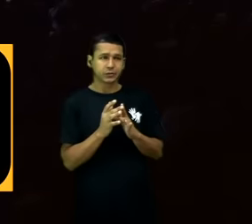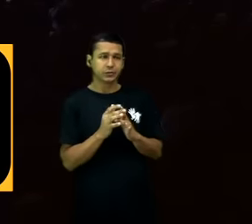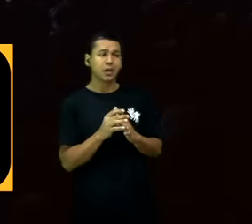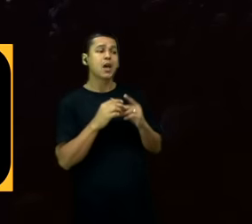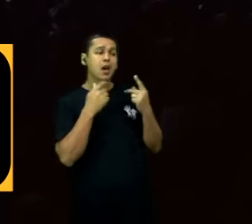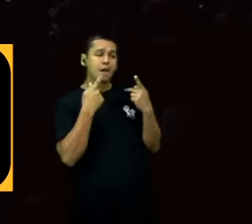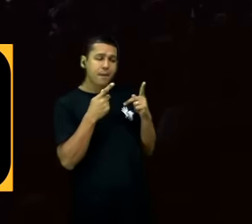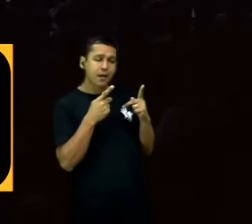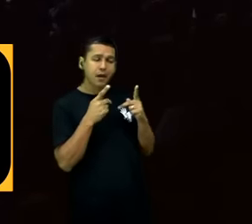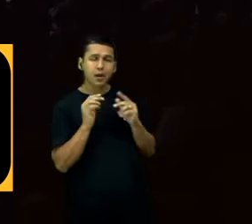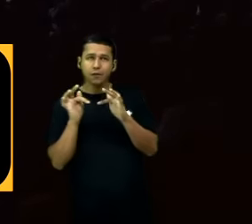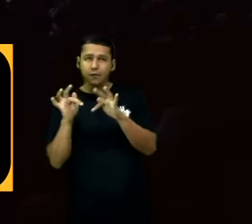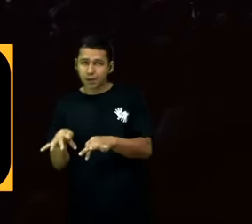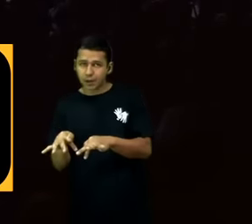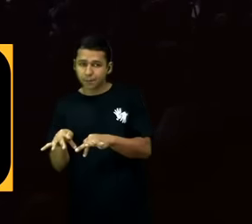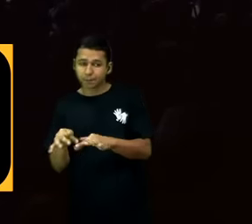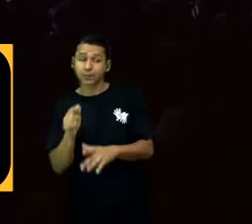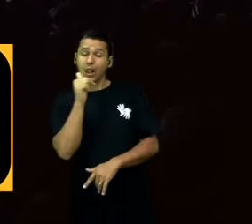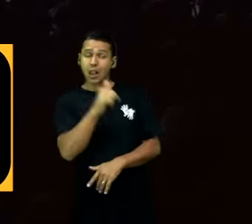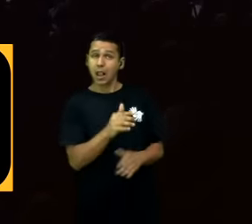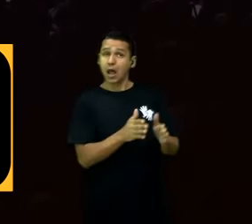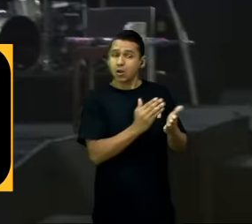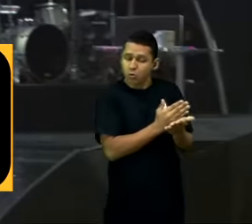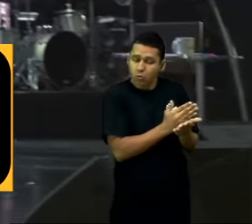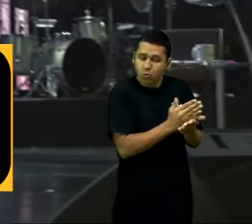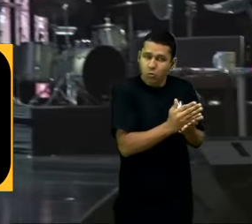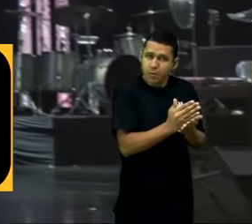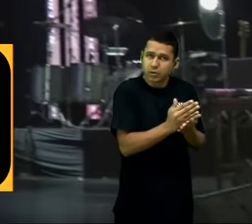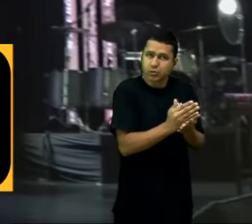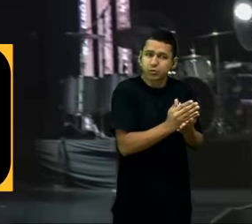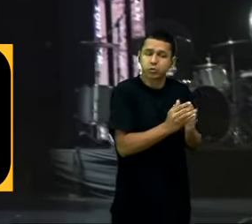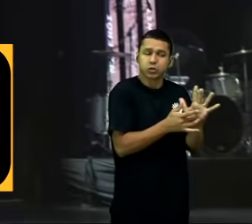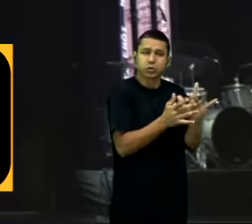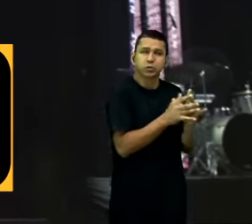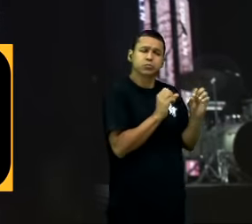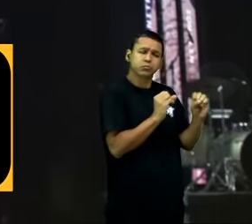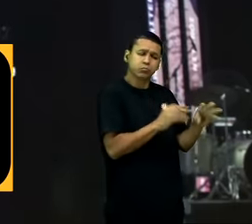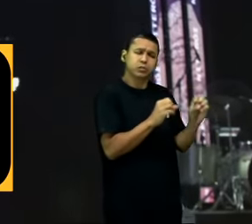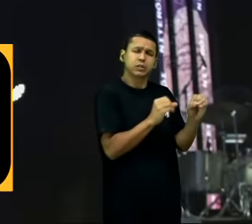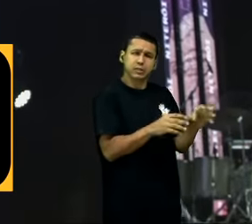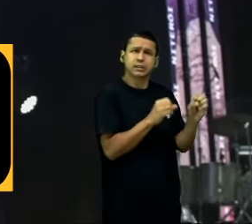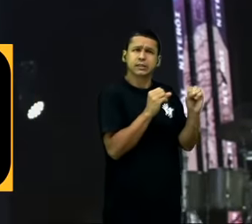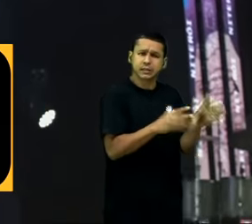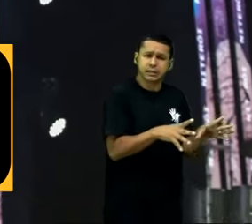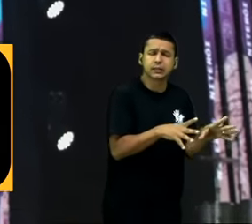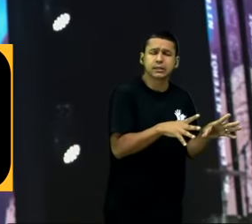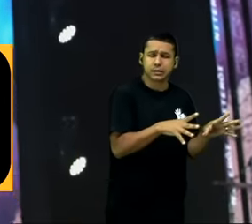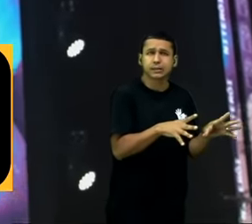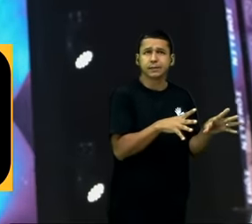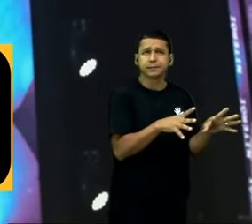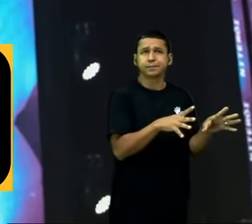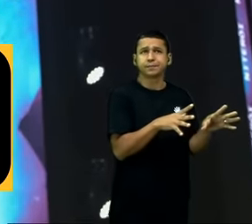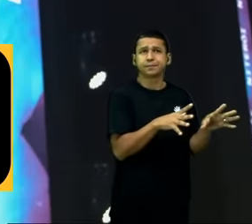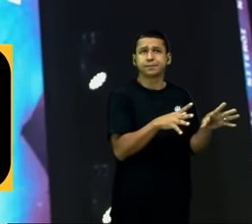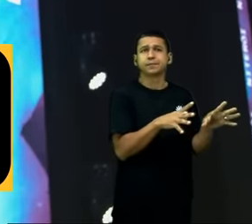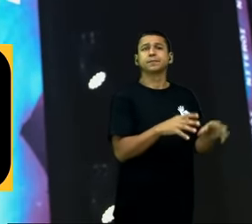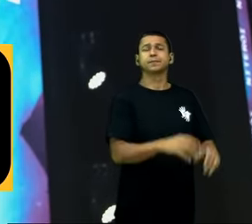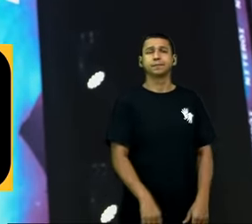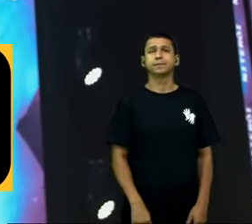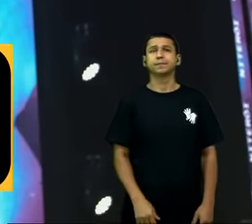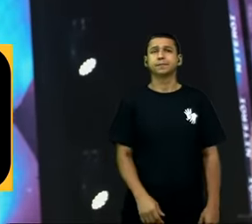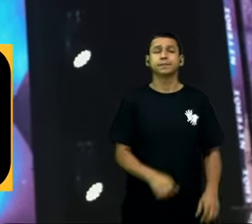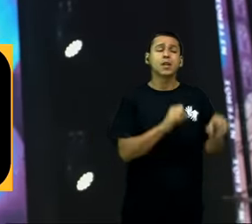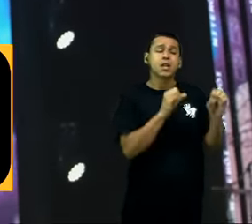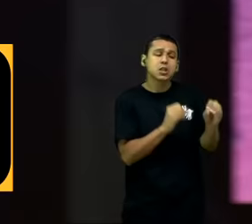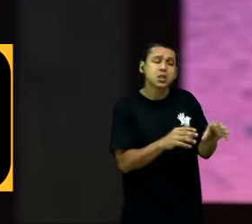No início ele está ensinando, eu vou ensinar vocês como é que eu faço. Quem sustenta, quem guia, quem provê, quem faz tudo sou eu. Vou